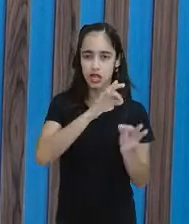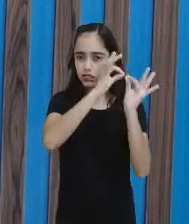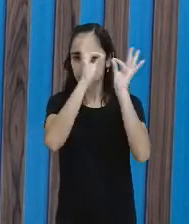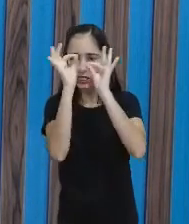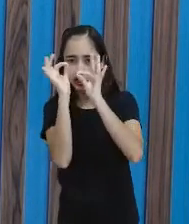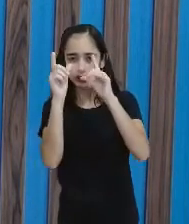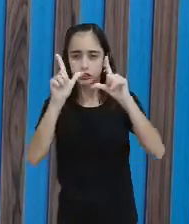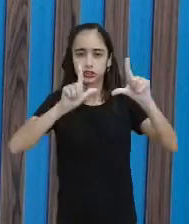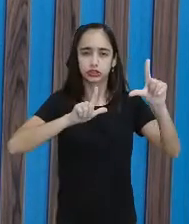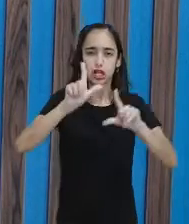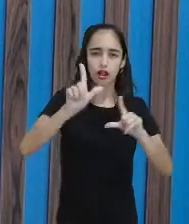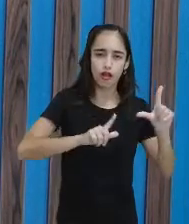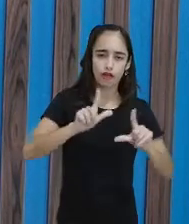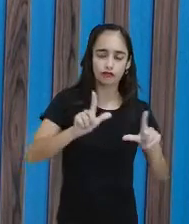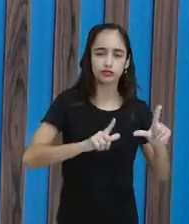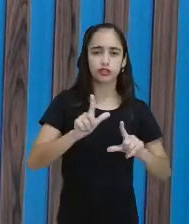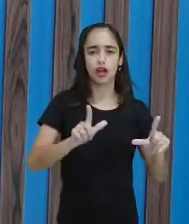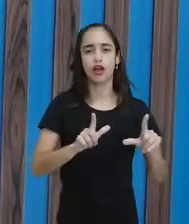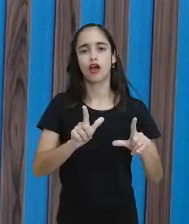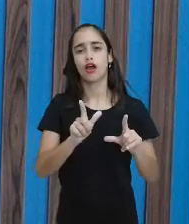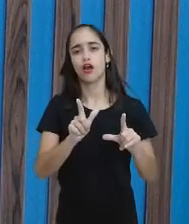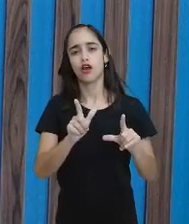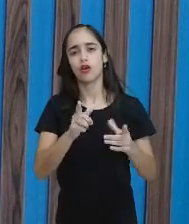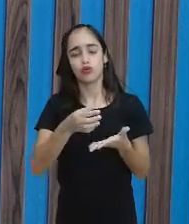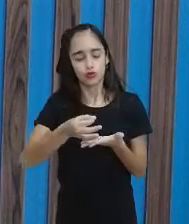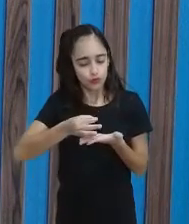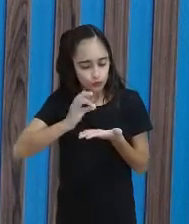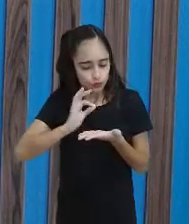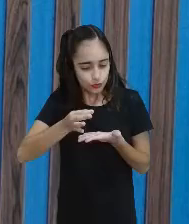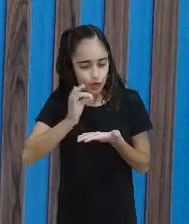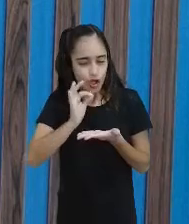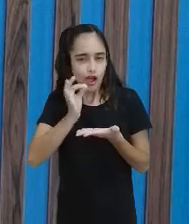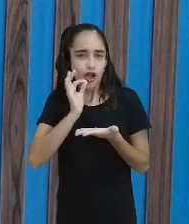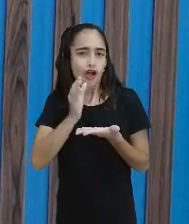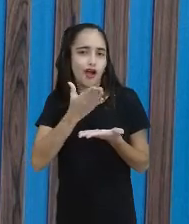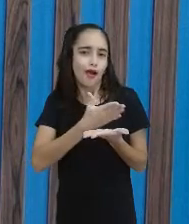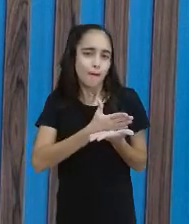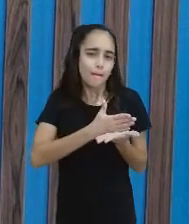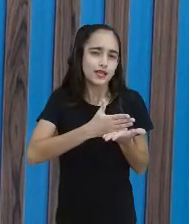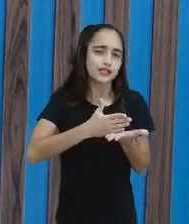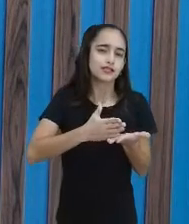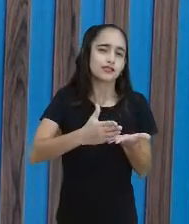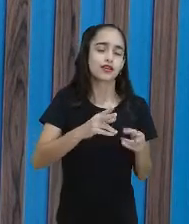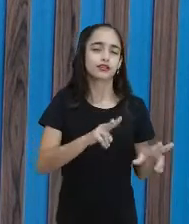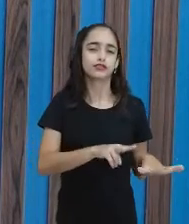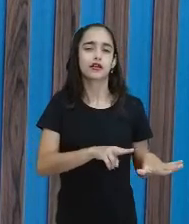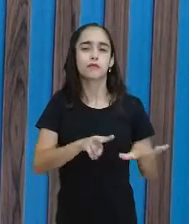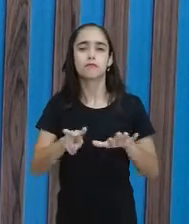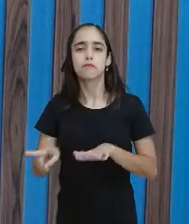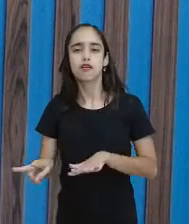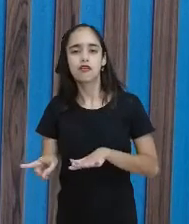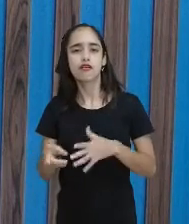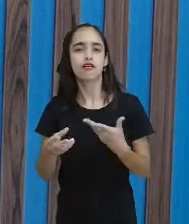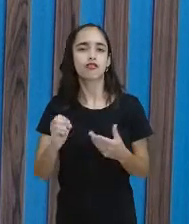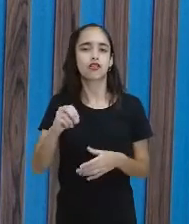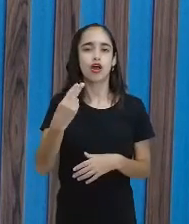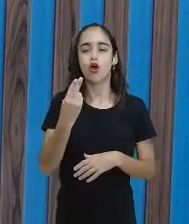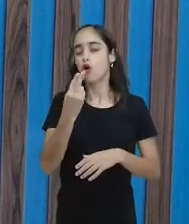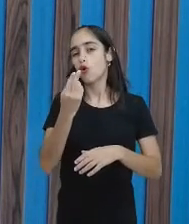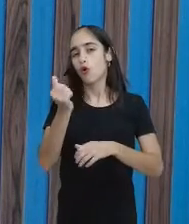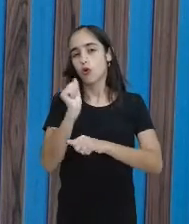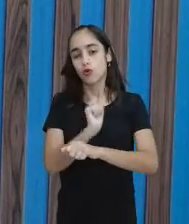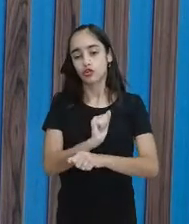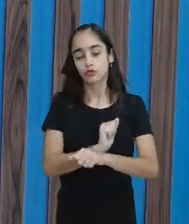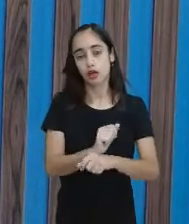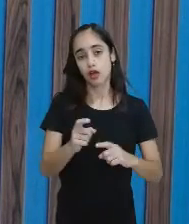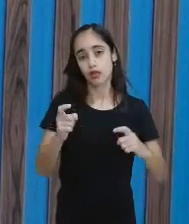começar a semana, né, tá aí esperando uma consulta médica, de alguma forma nos vendo pela TV Nova